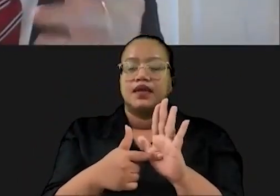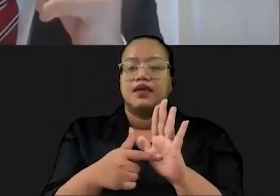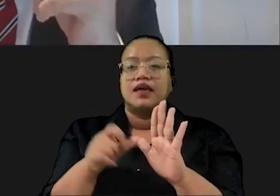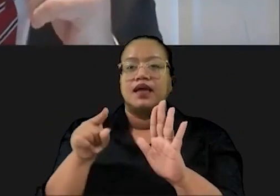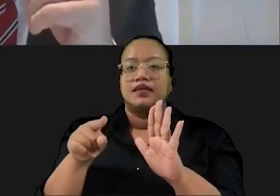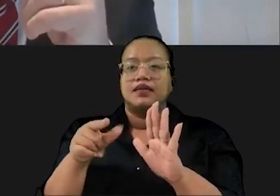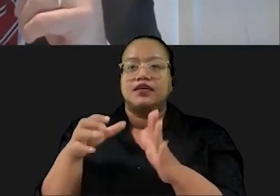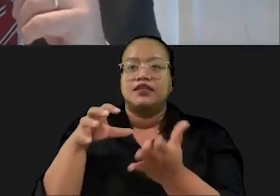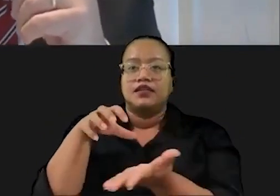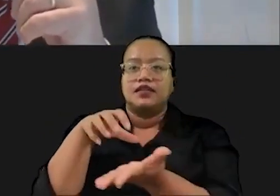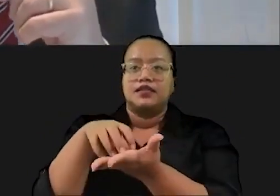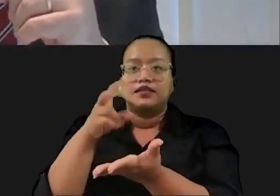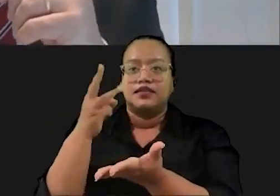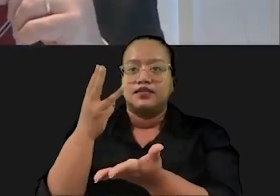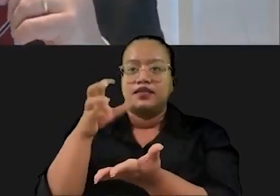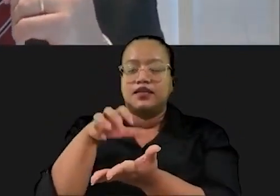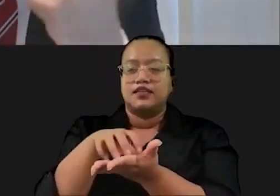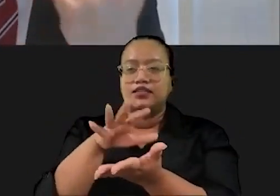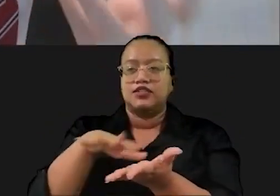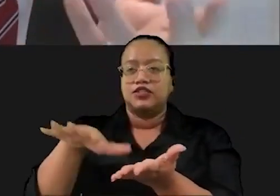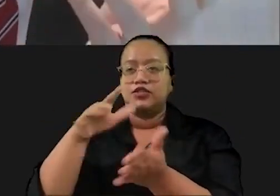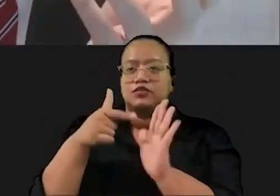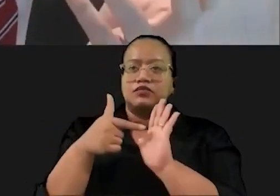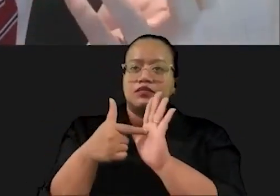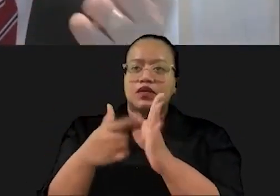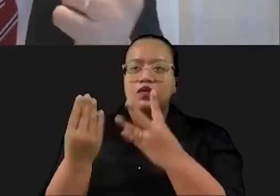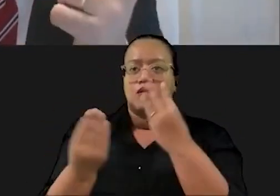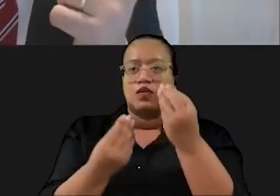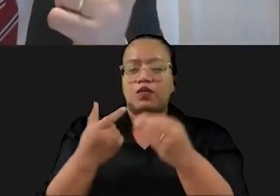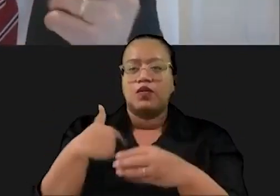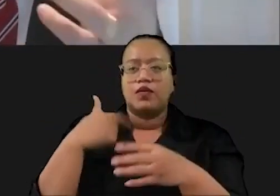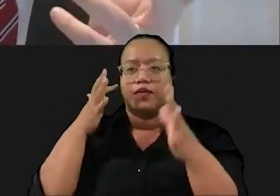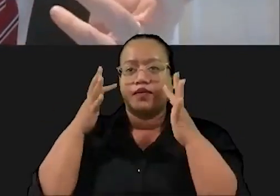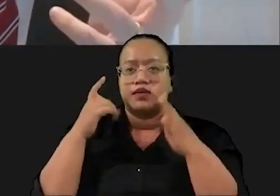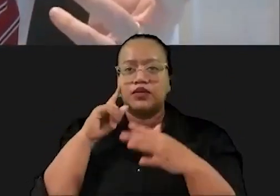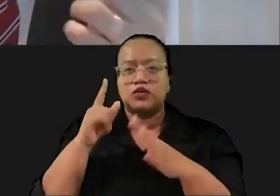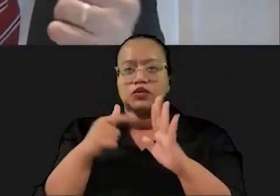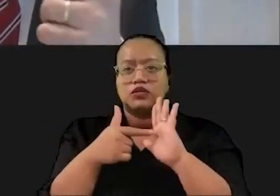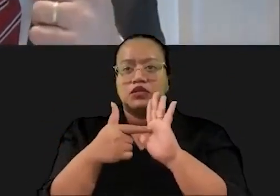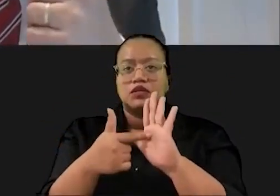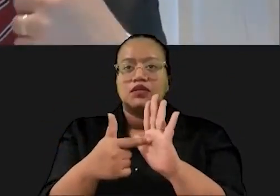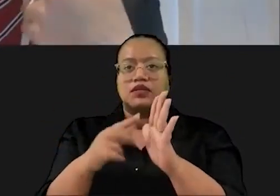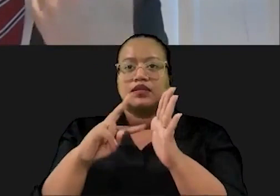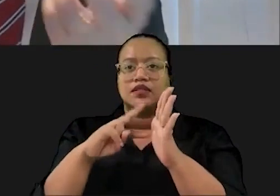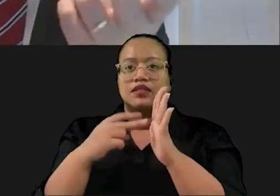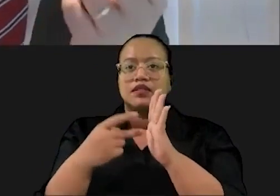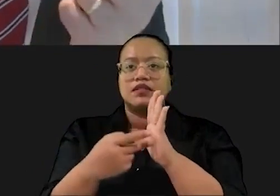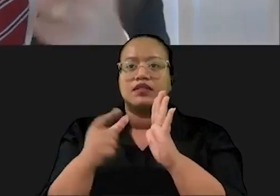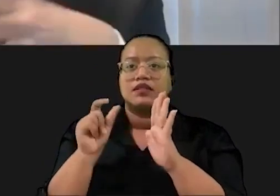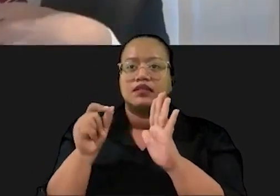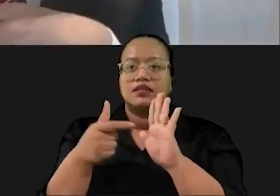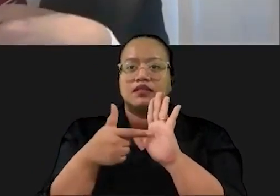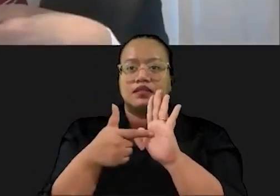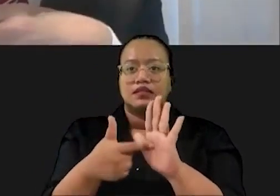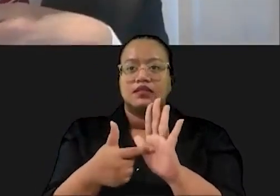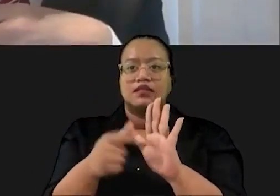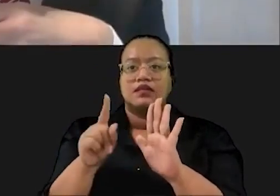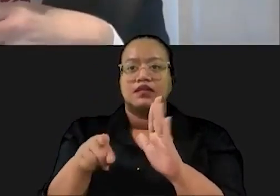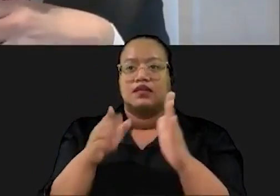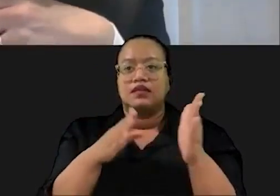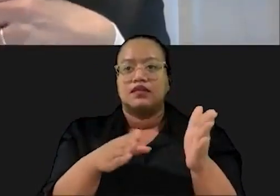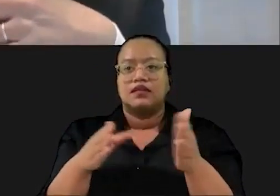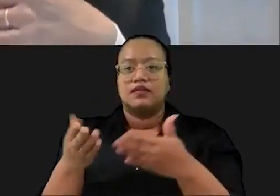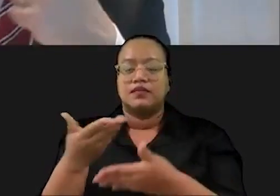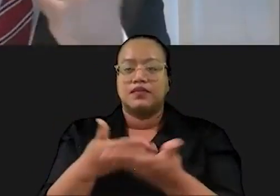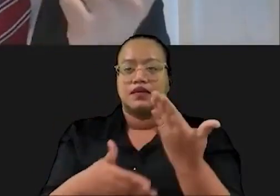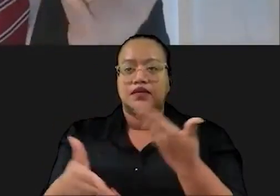sei se está todo mundo vendo a definição aí. São procedimentos padronizados e cooperativos destinados a conferir tratamento adequado, célere